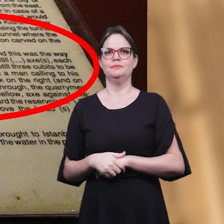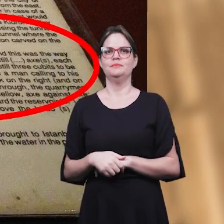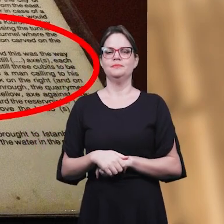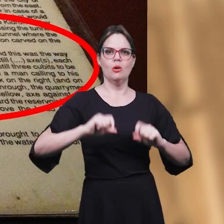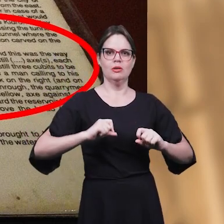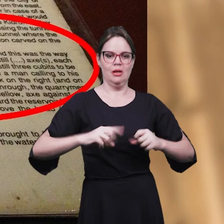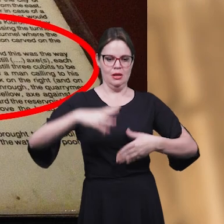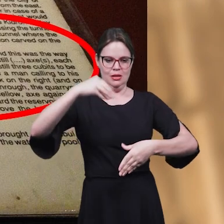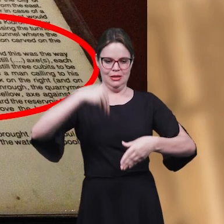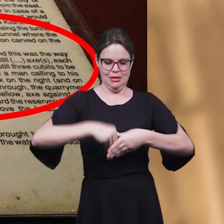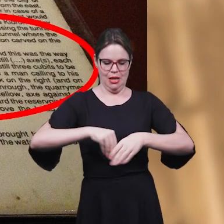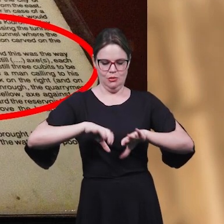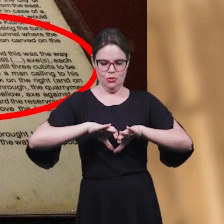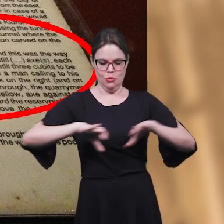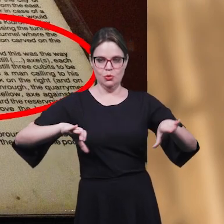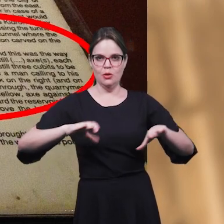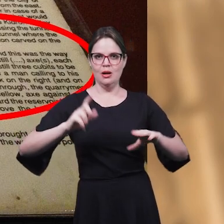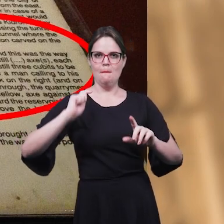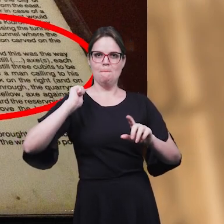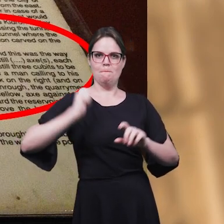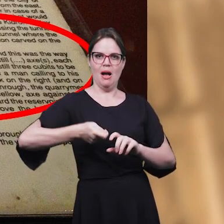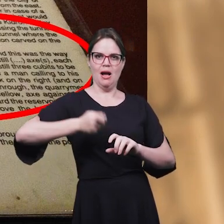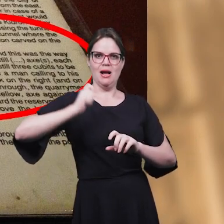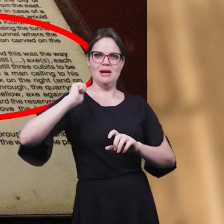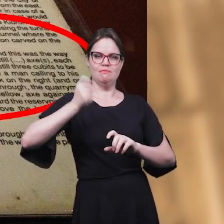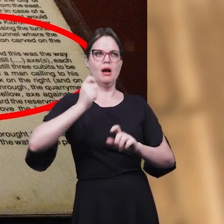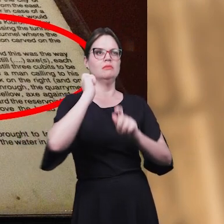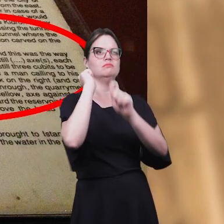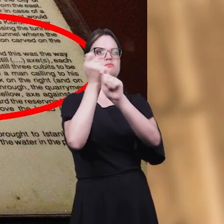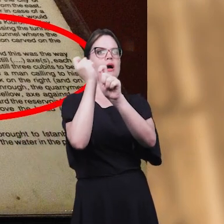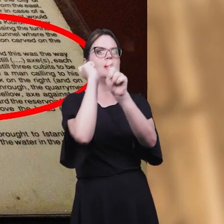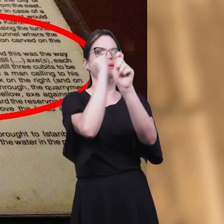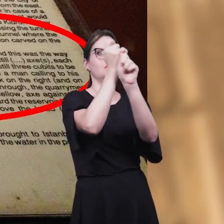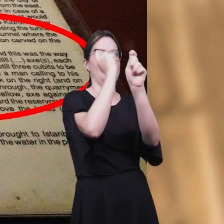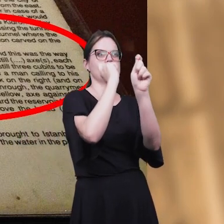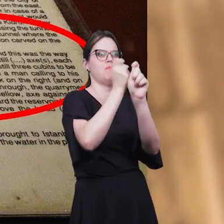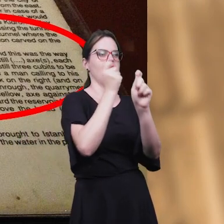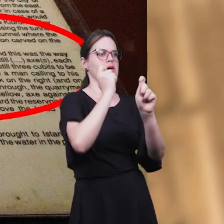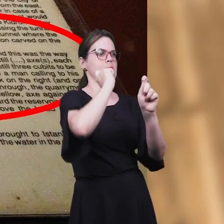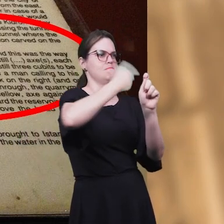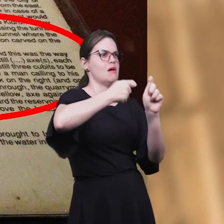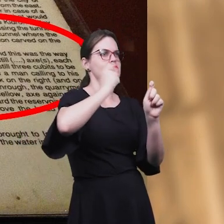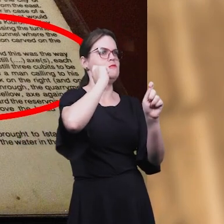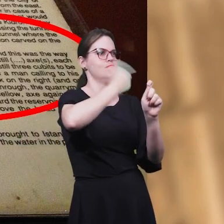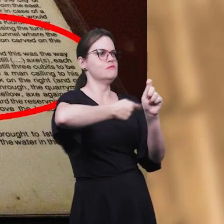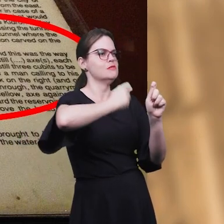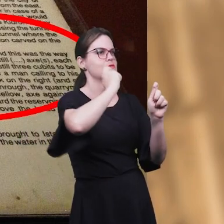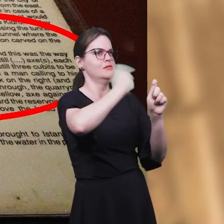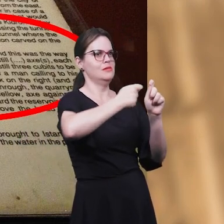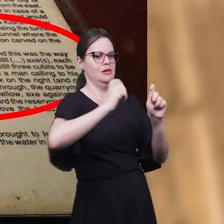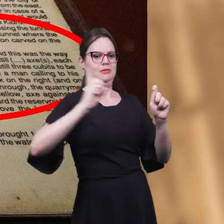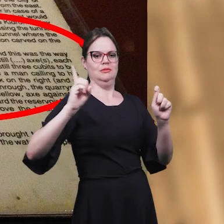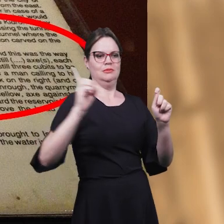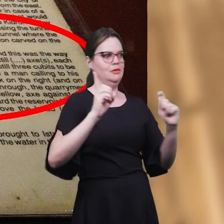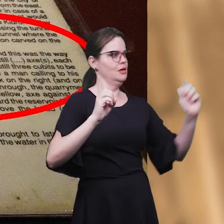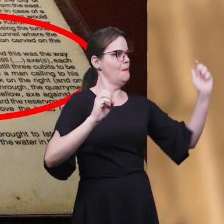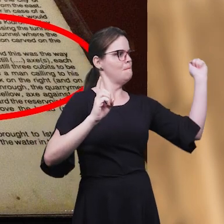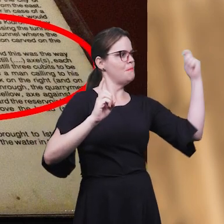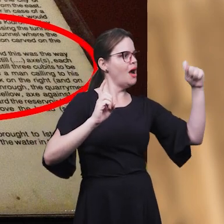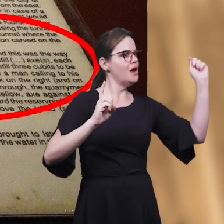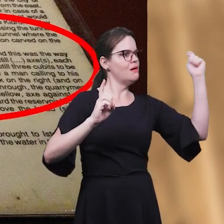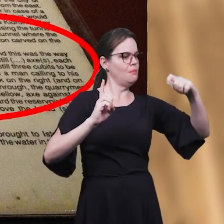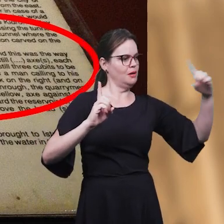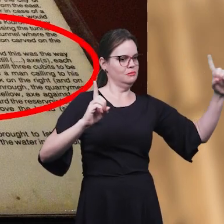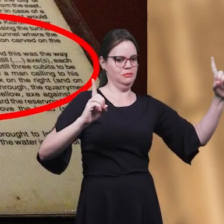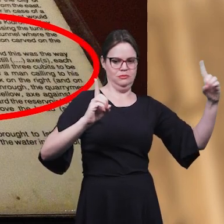suas picaretas, cada um na direção do seu companheiro, e quando faltava ainda 3 côvados